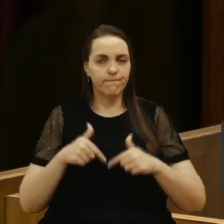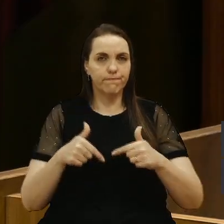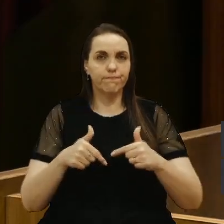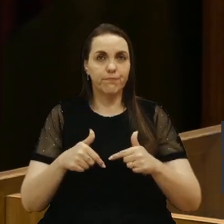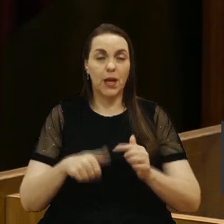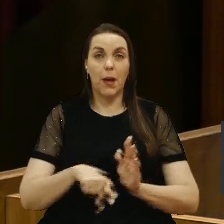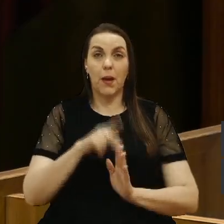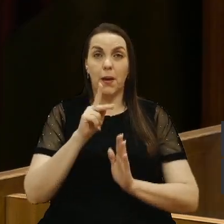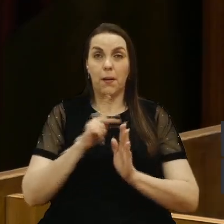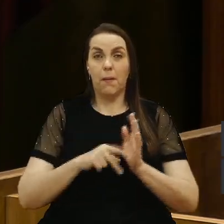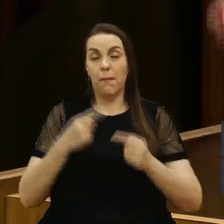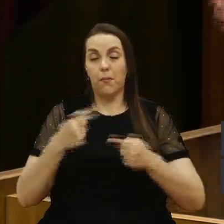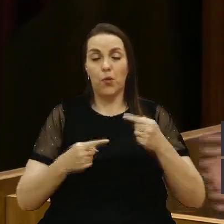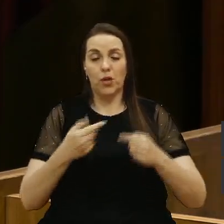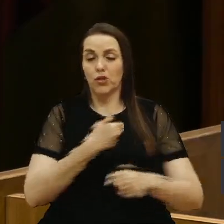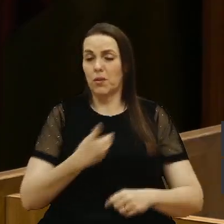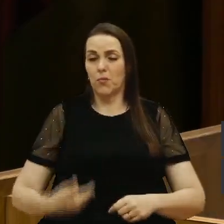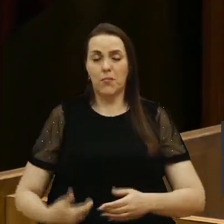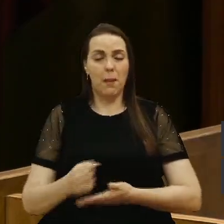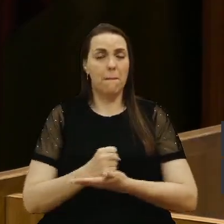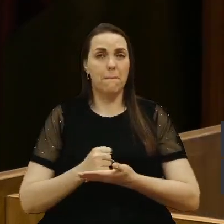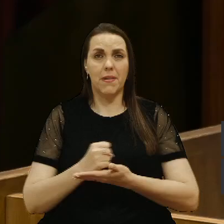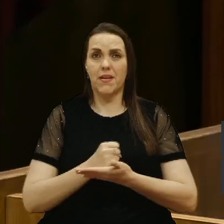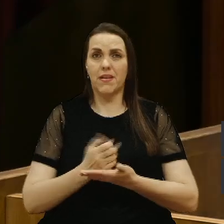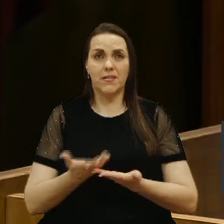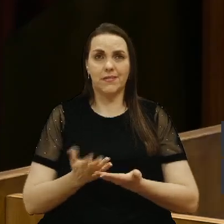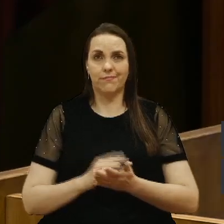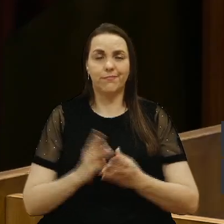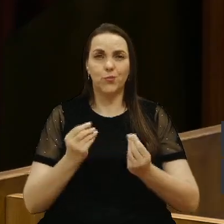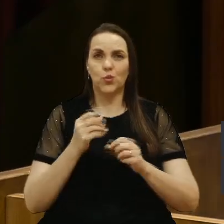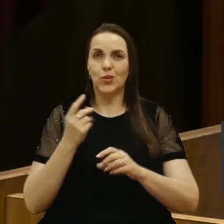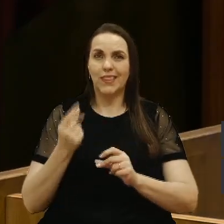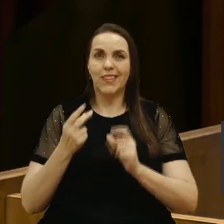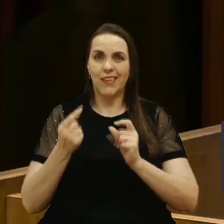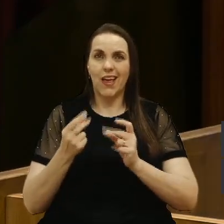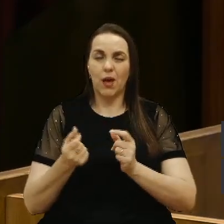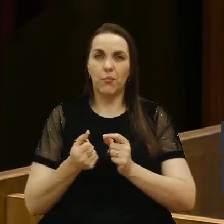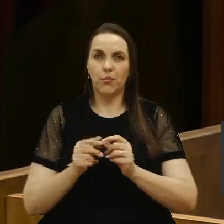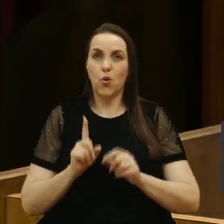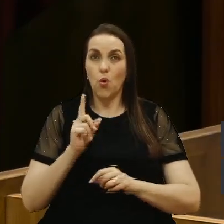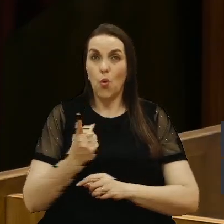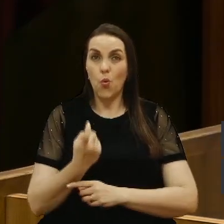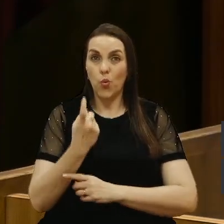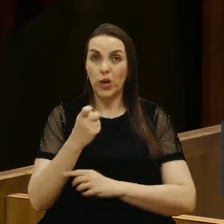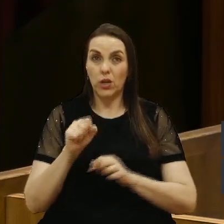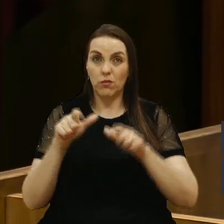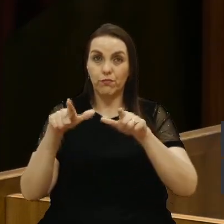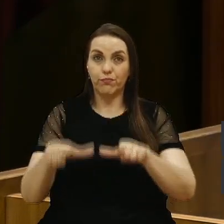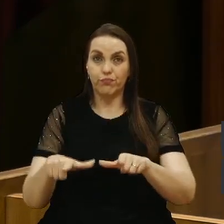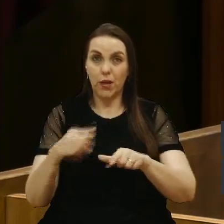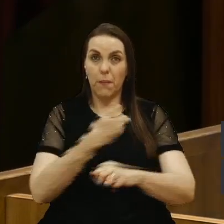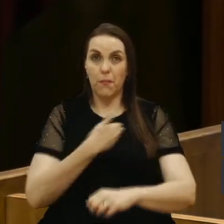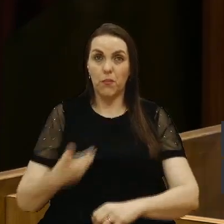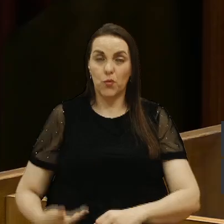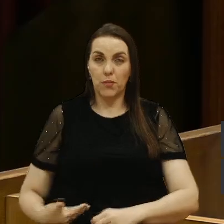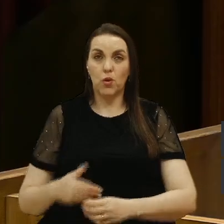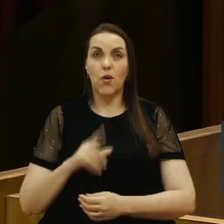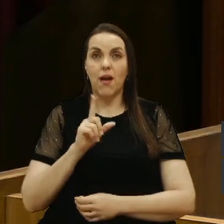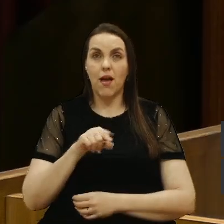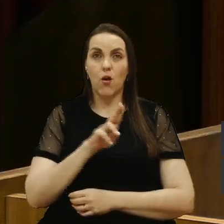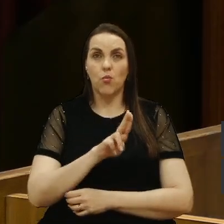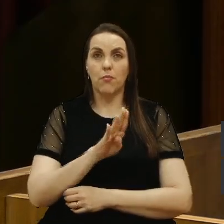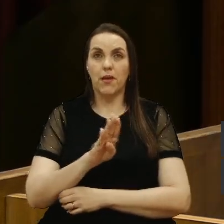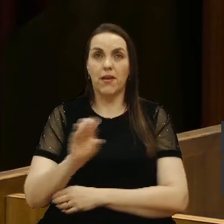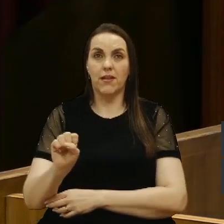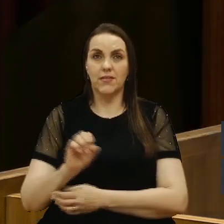políticas públicas básicas. Por muito tempo, o único equipamento público que tinha na região era a